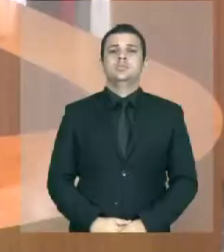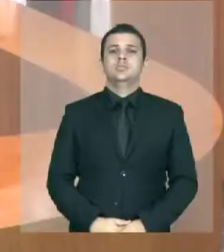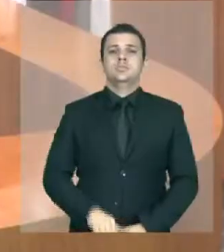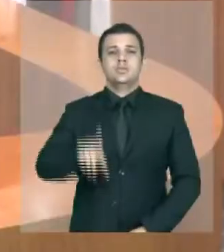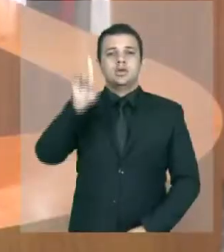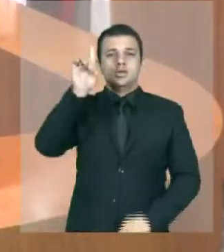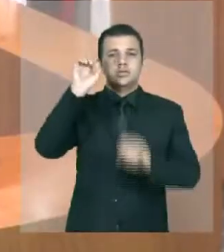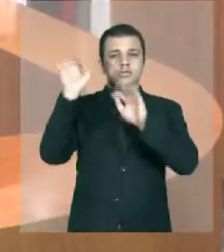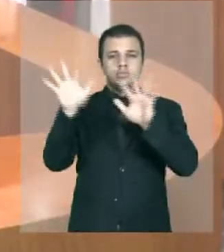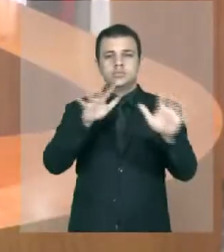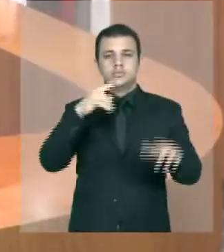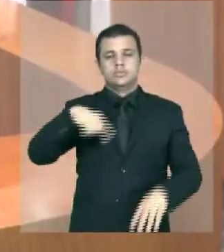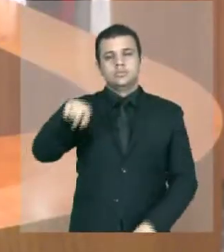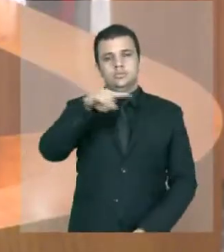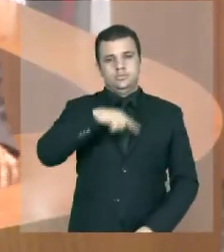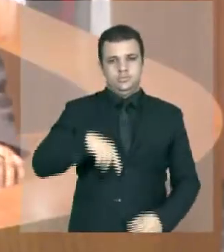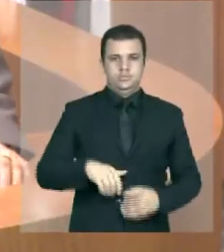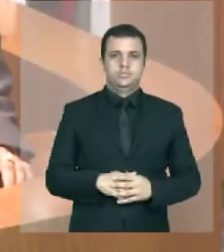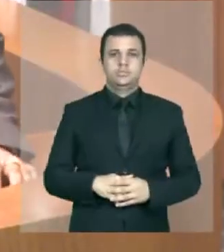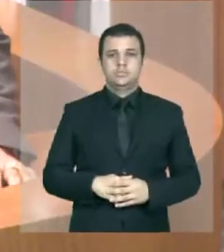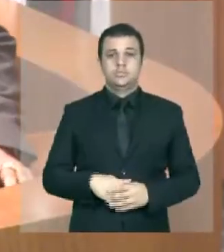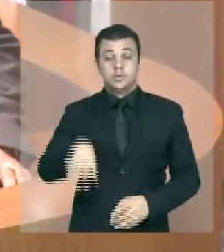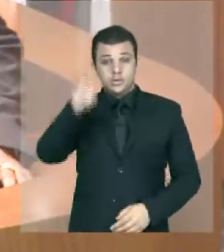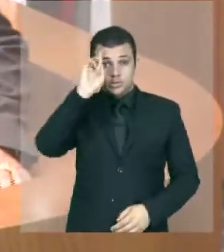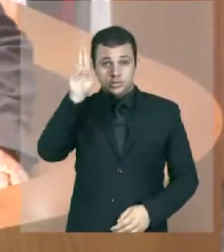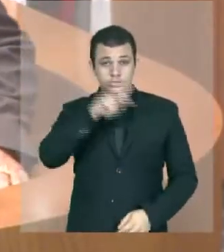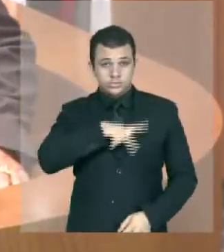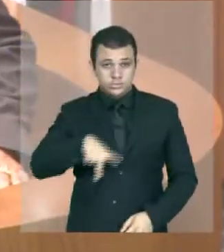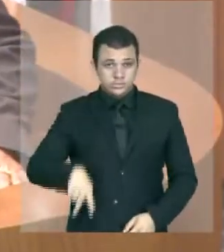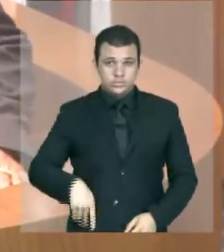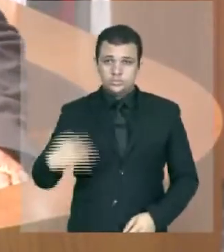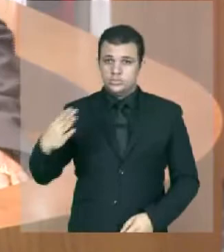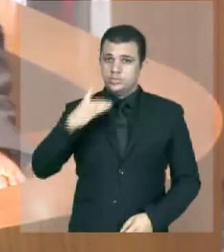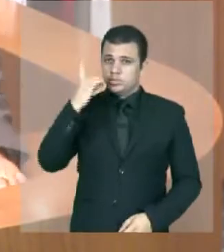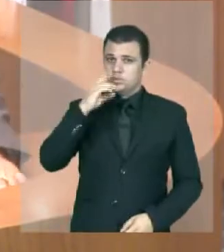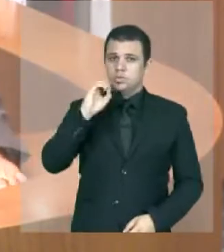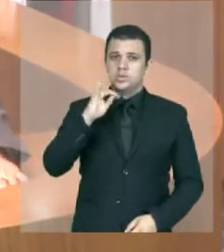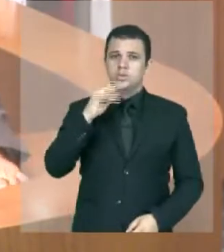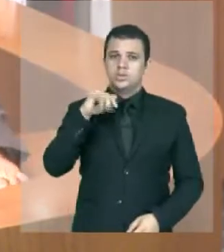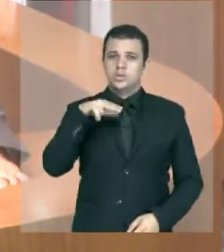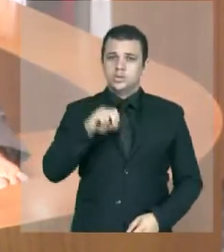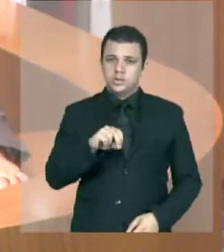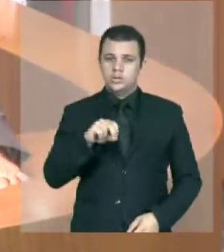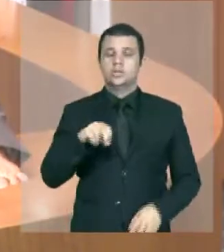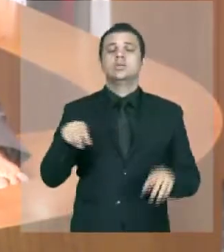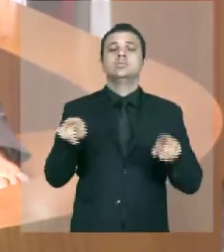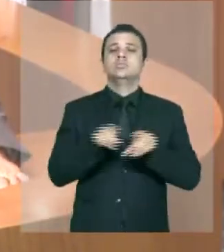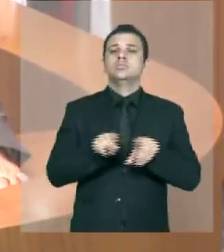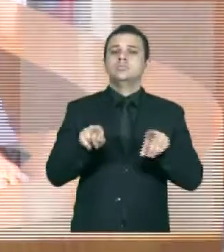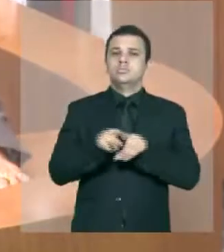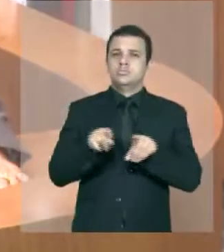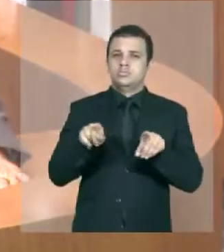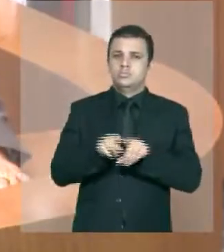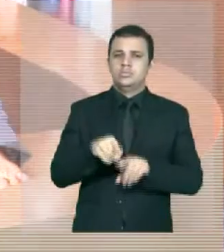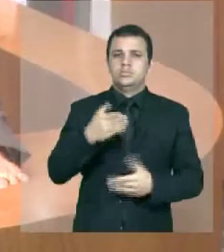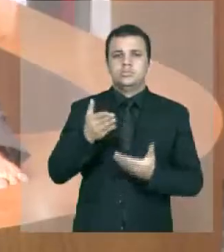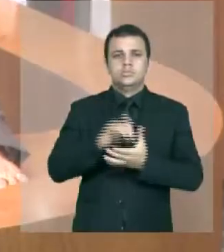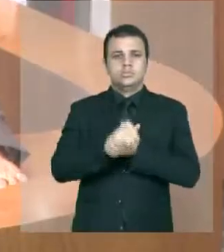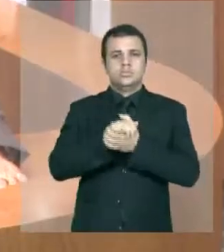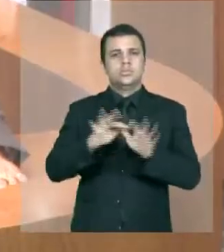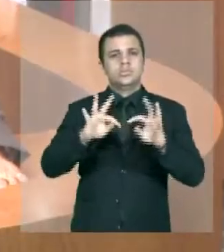Que Deus nos abençoe a todos. Excelentíssimo senhor presidente, Otelino Neto, em nome de quem quero cumprimentar todos os nobres parlamentares